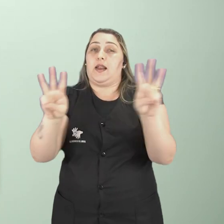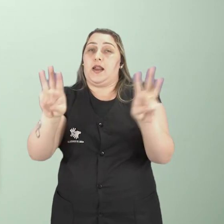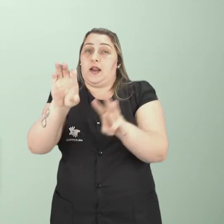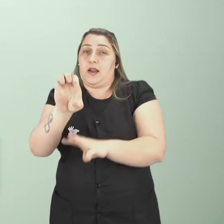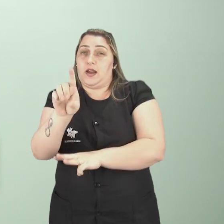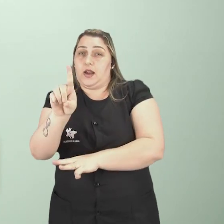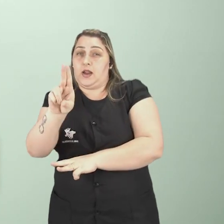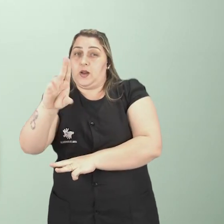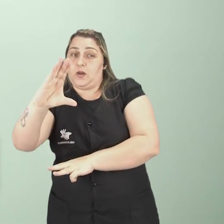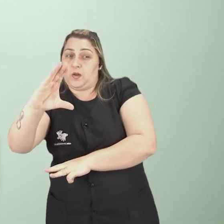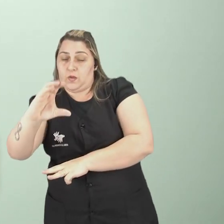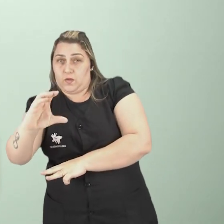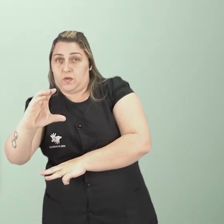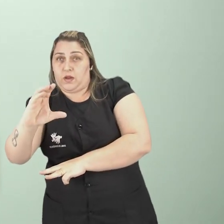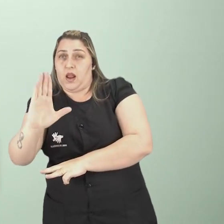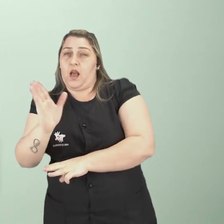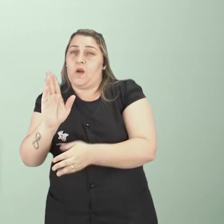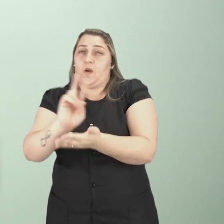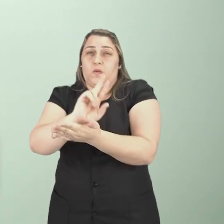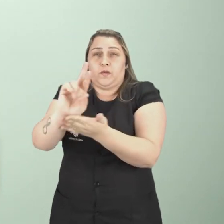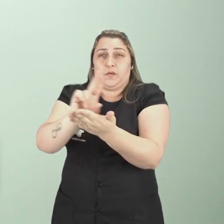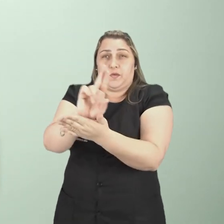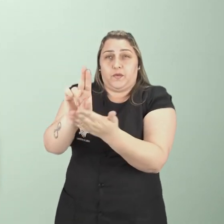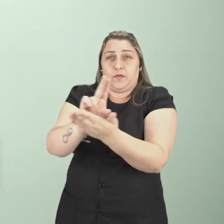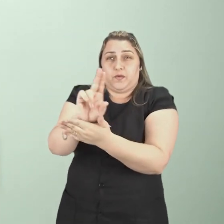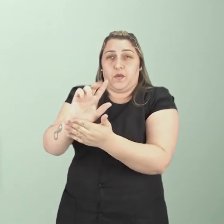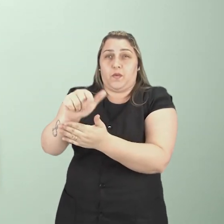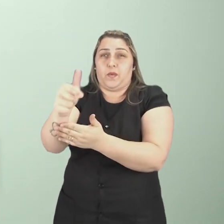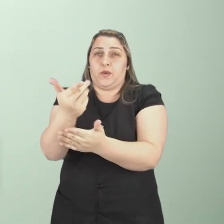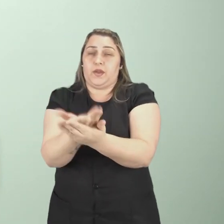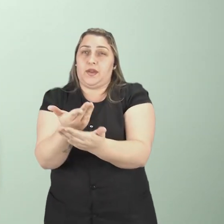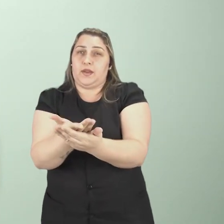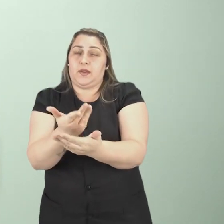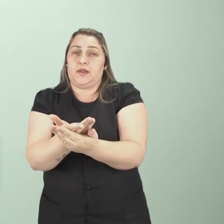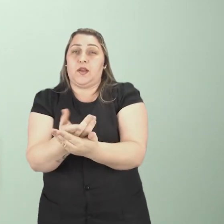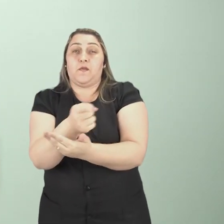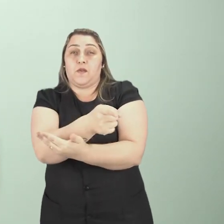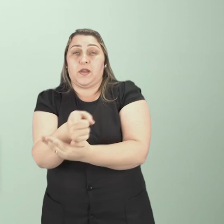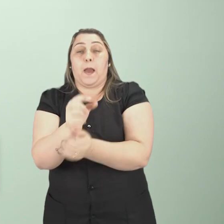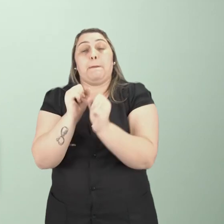vai conter vai conter outras aulas